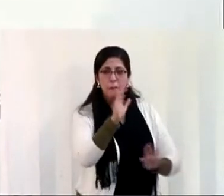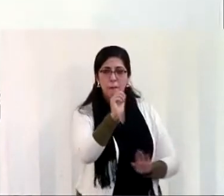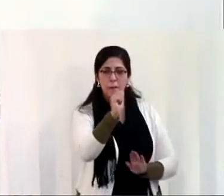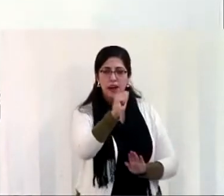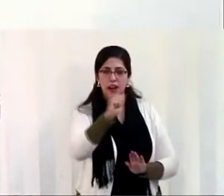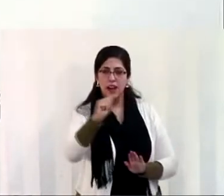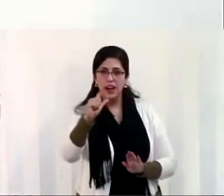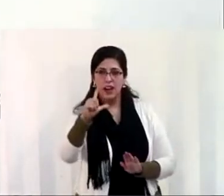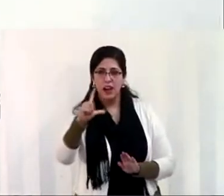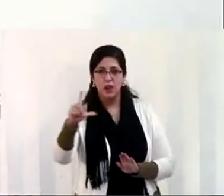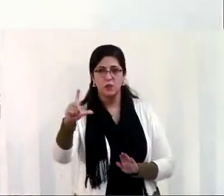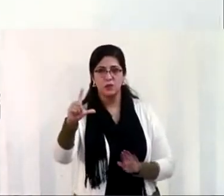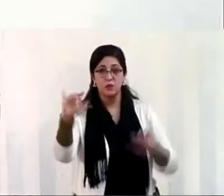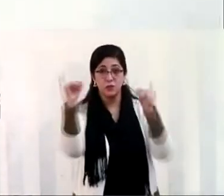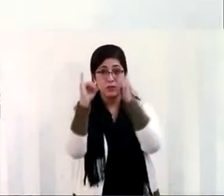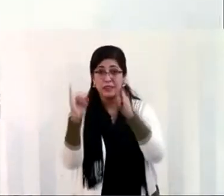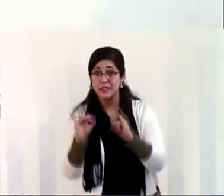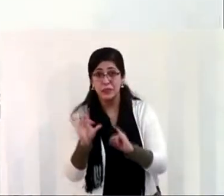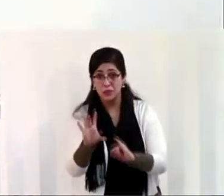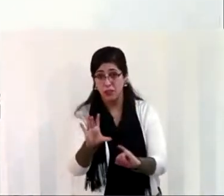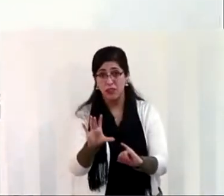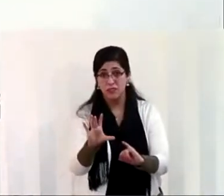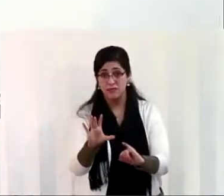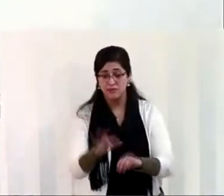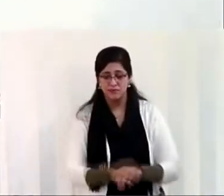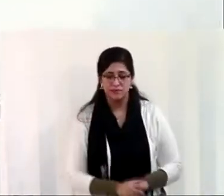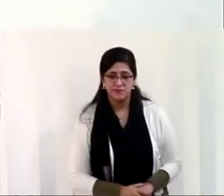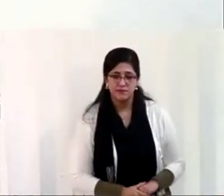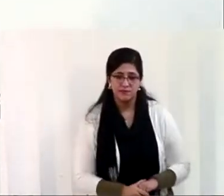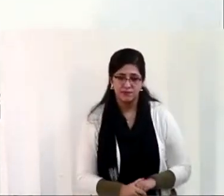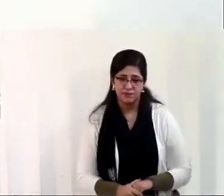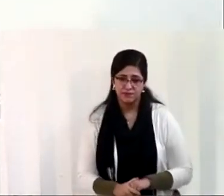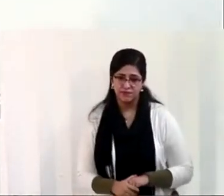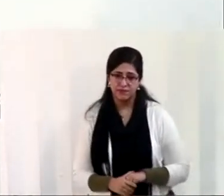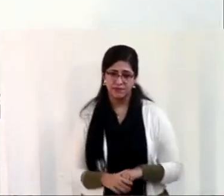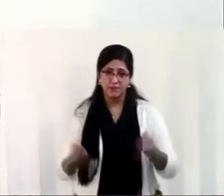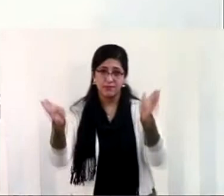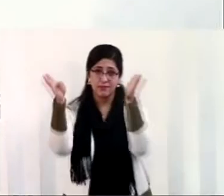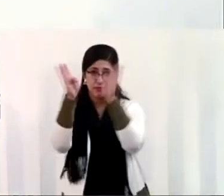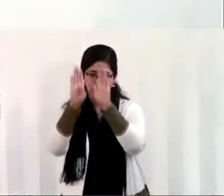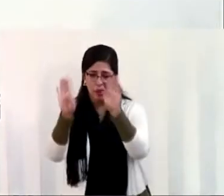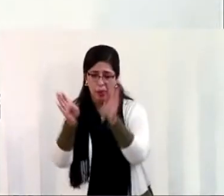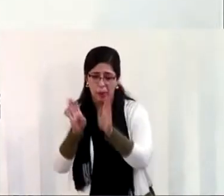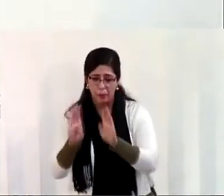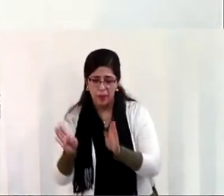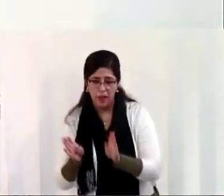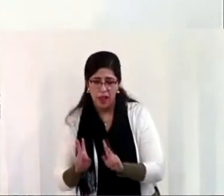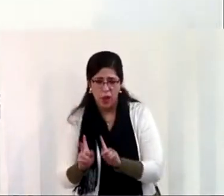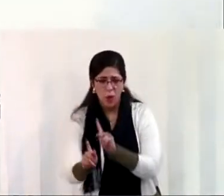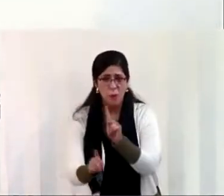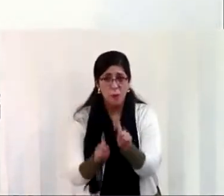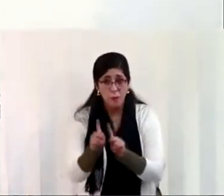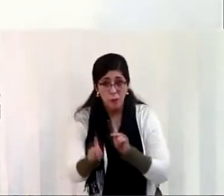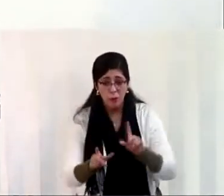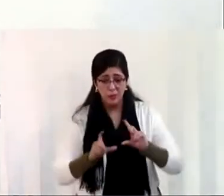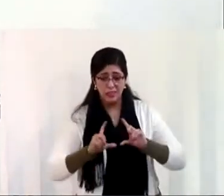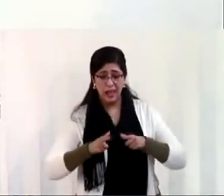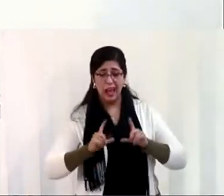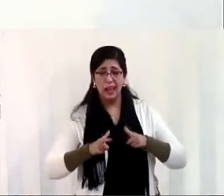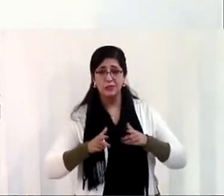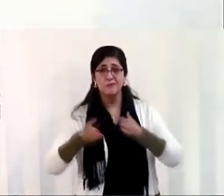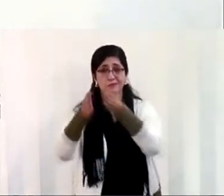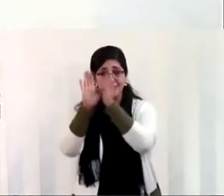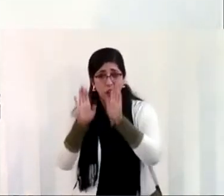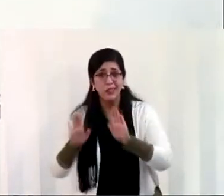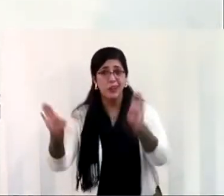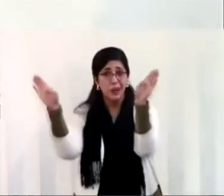filhos de Deus, os retirados do Egito, os protegidos no deserto, os que atravessam mares, atravessam rios, os